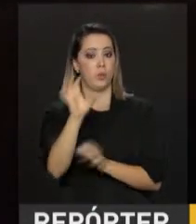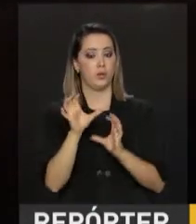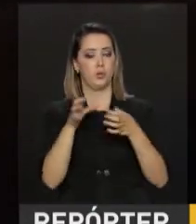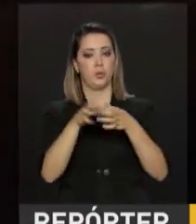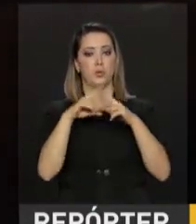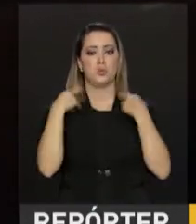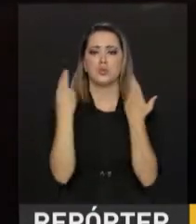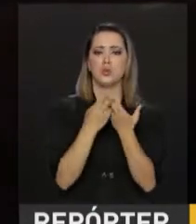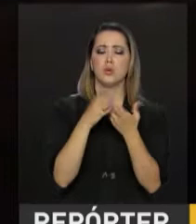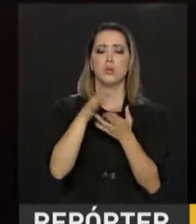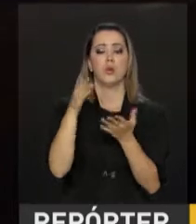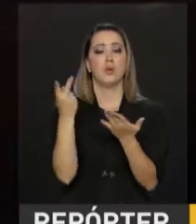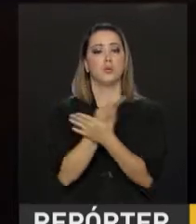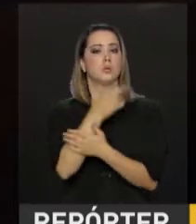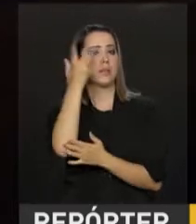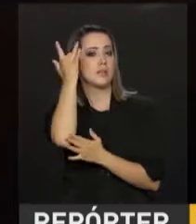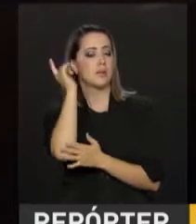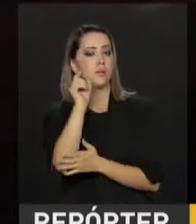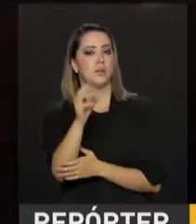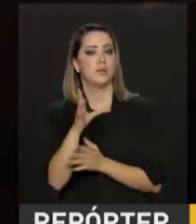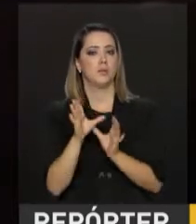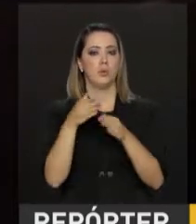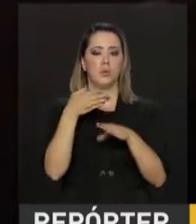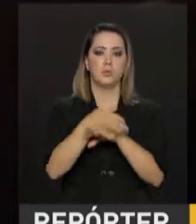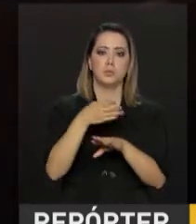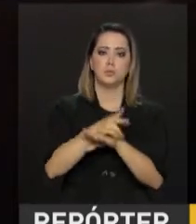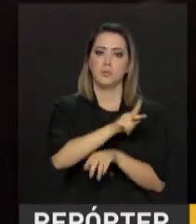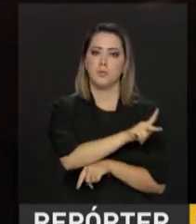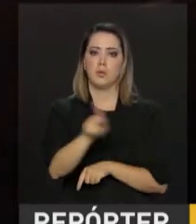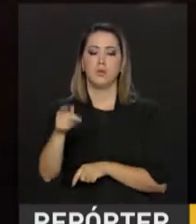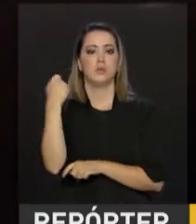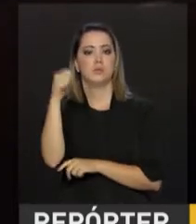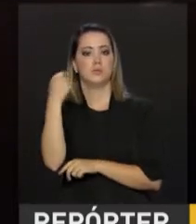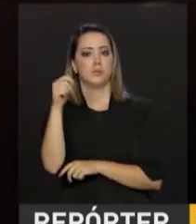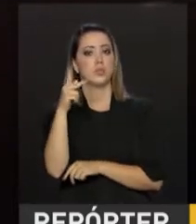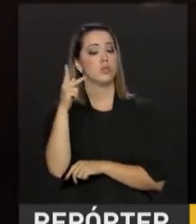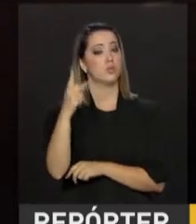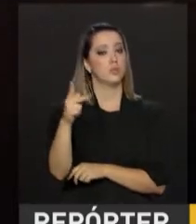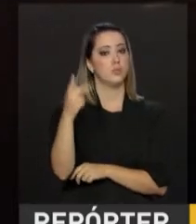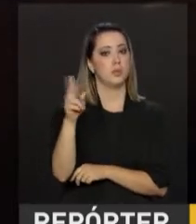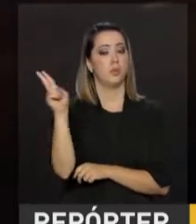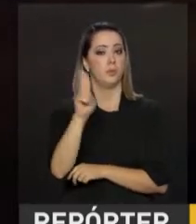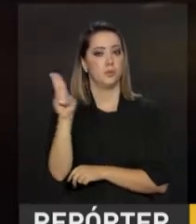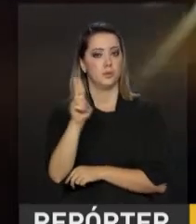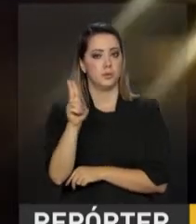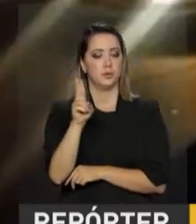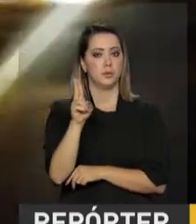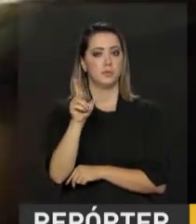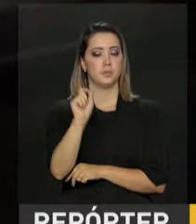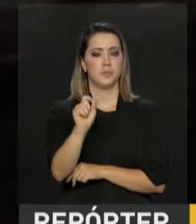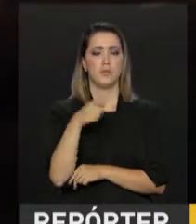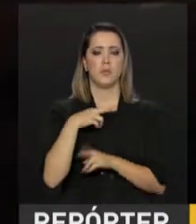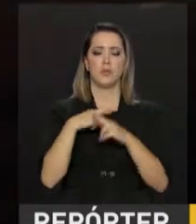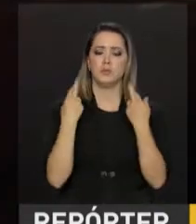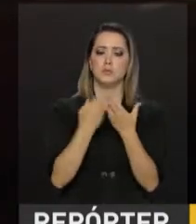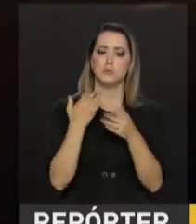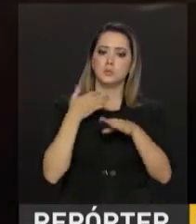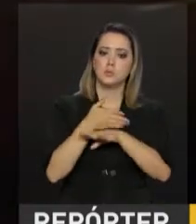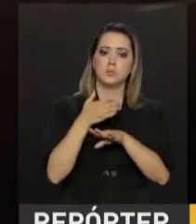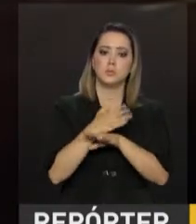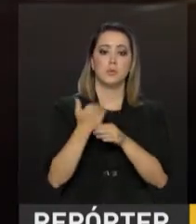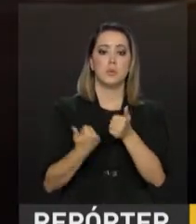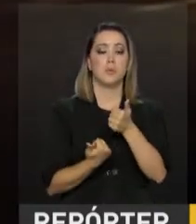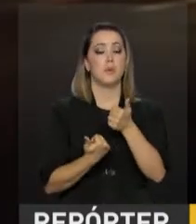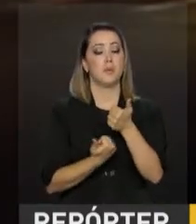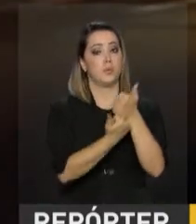ser realizada amanhã com a participação dos presidentes de Brasil, Argentina, Paraguai e Uruguai. A reunião vai marcar a passagem da